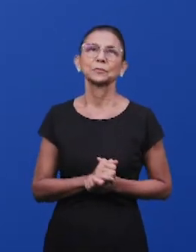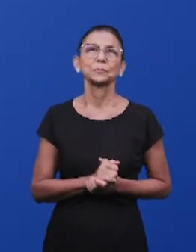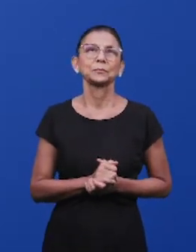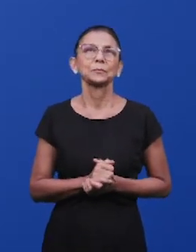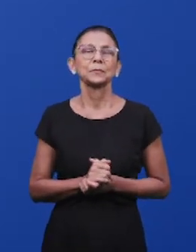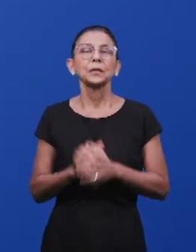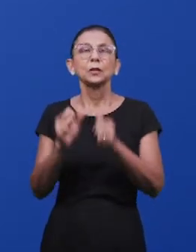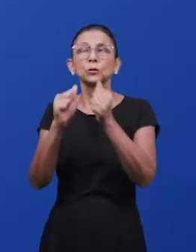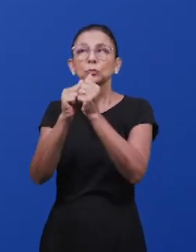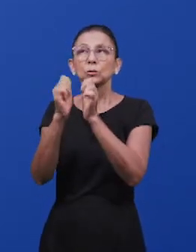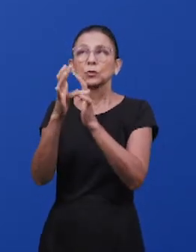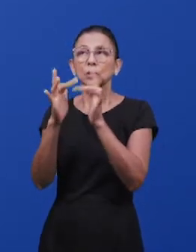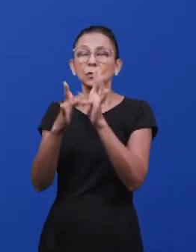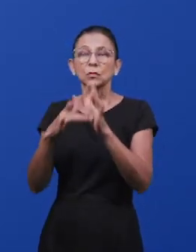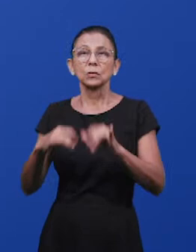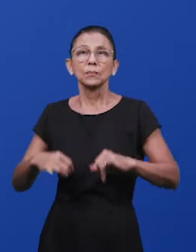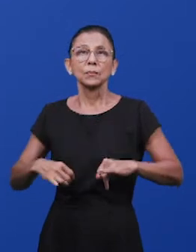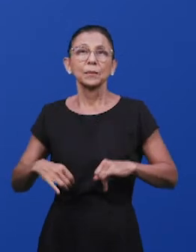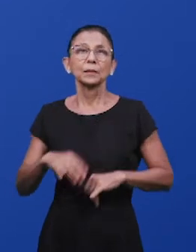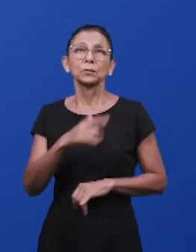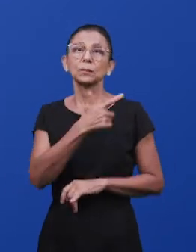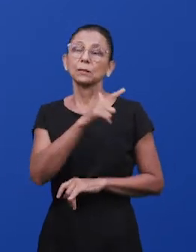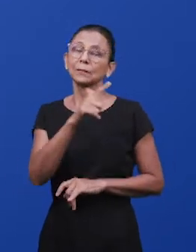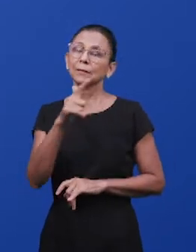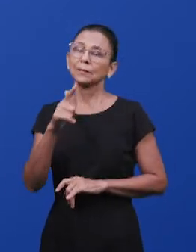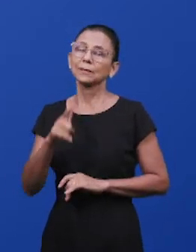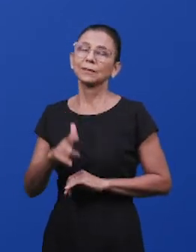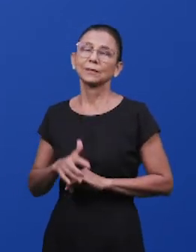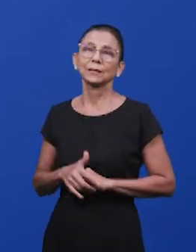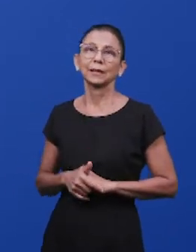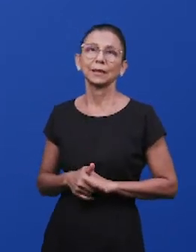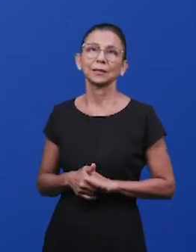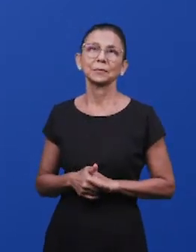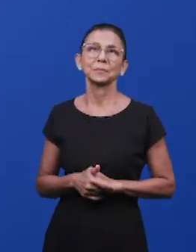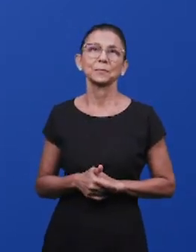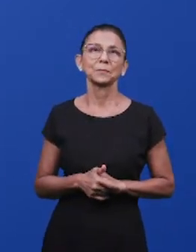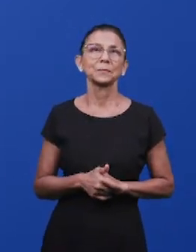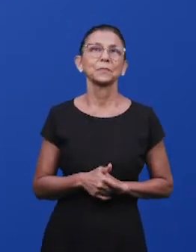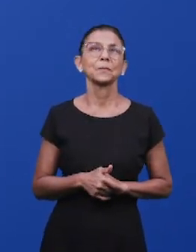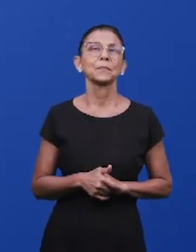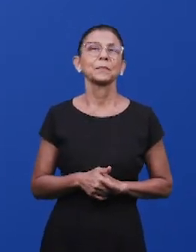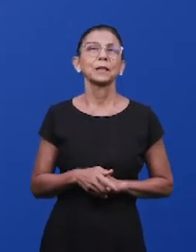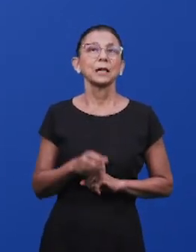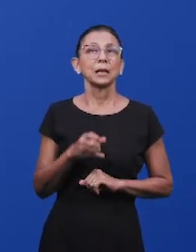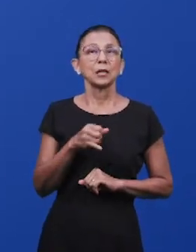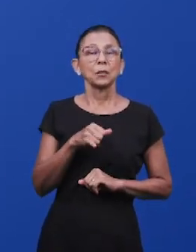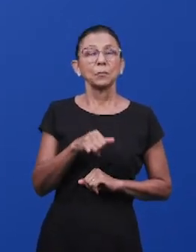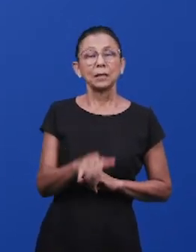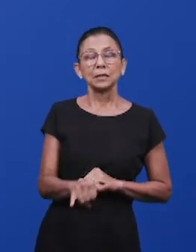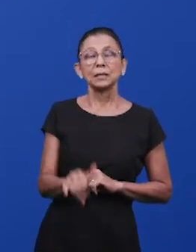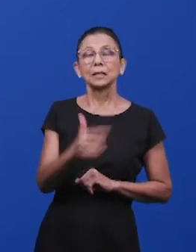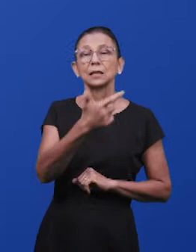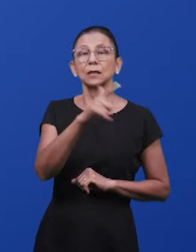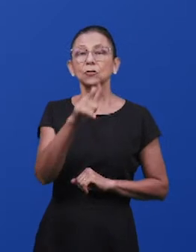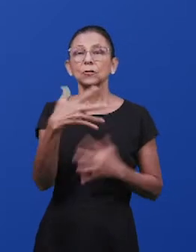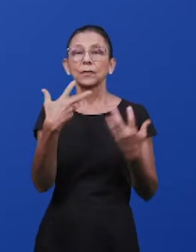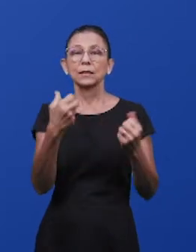habrá sufrimientos, solo que sin Jesús sí